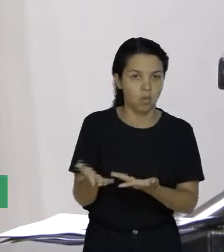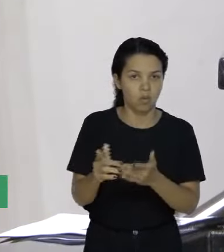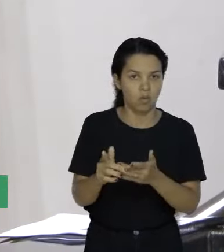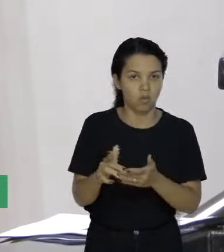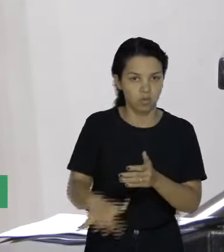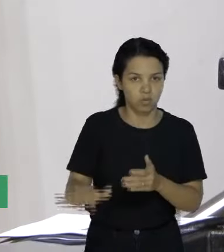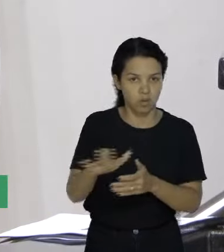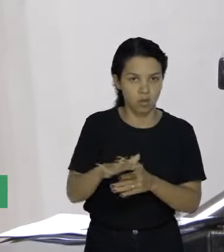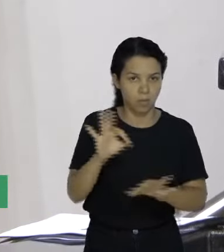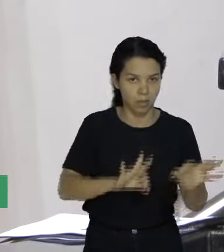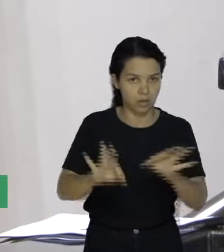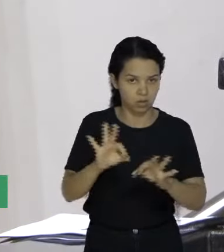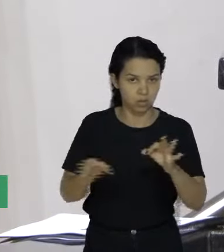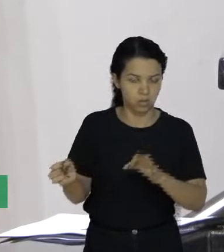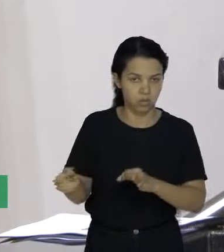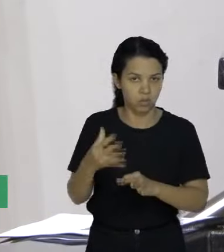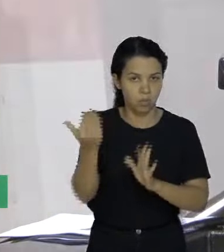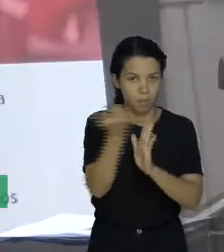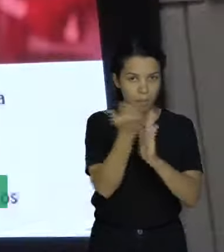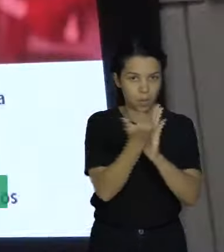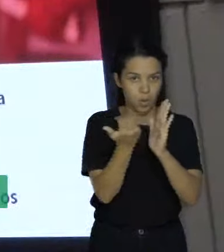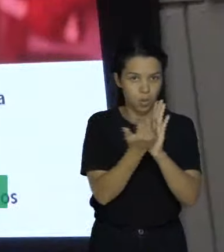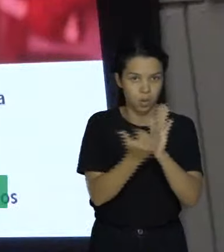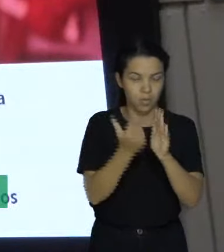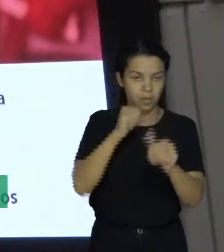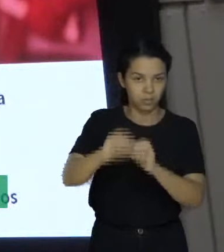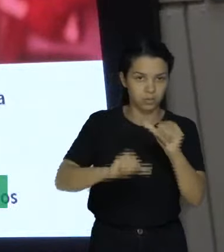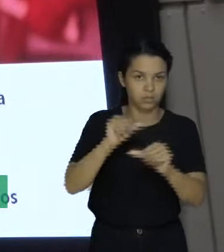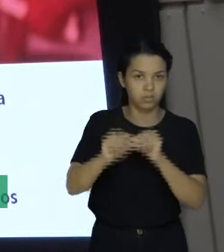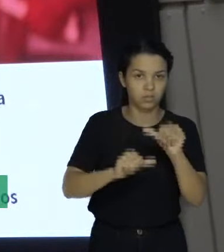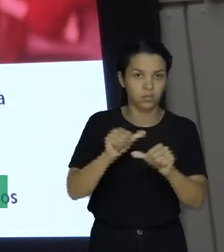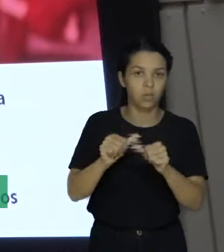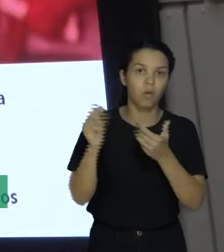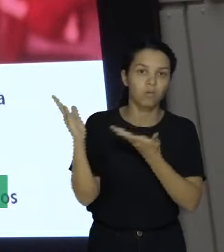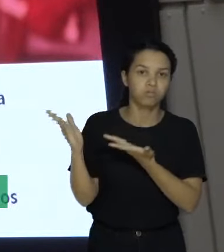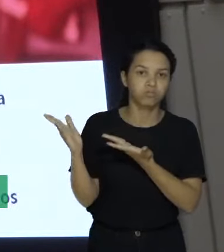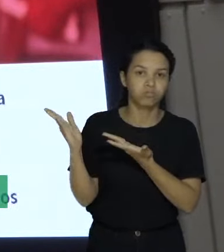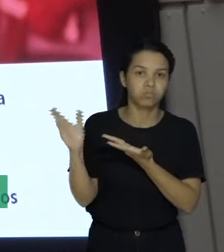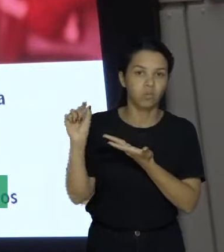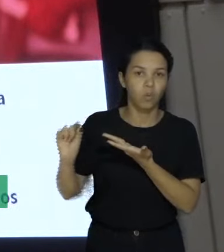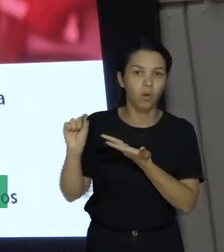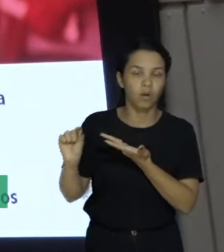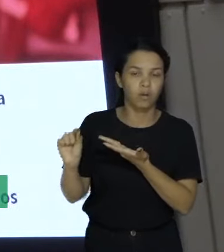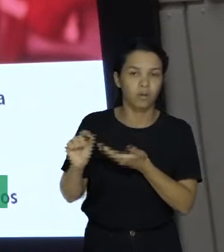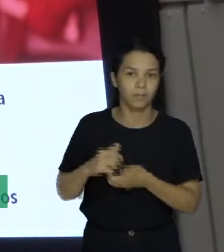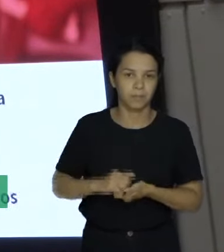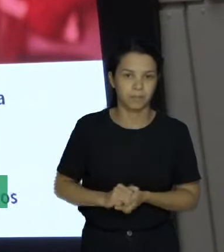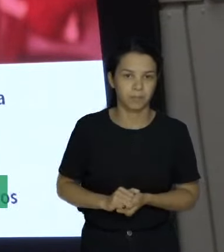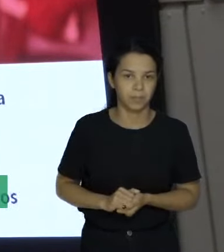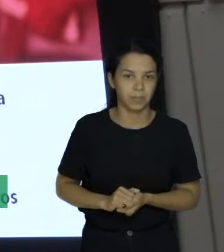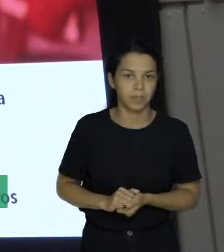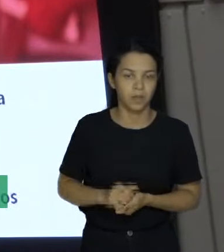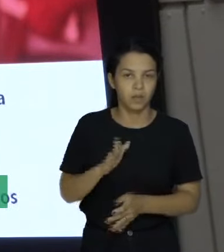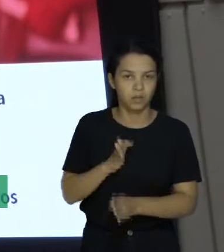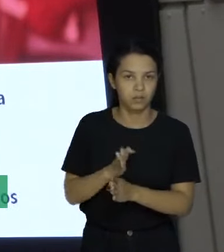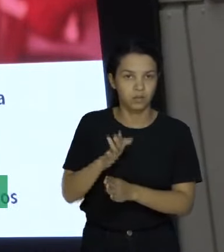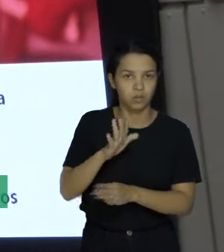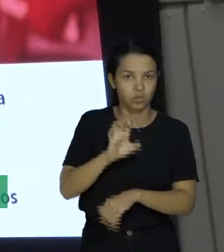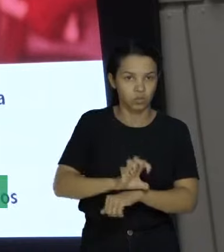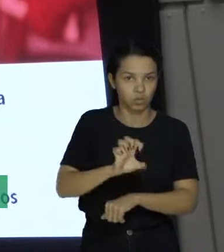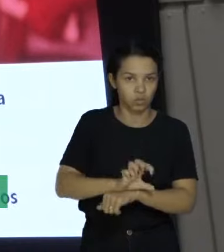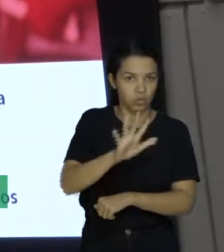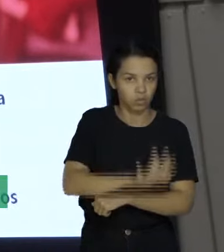inovação um programa transformação que que é o programa transformação nada mais do que identificar no estado todo